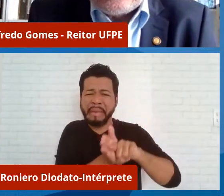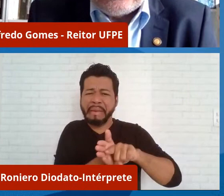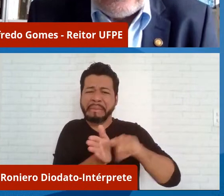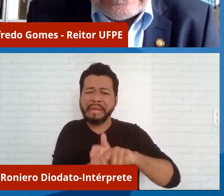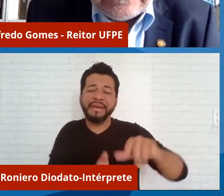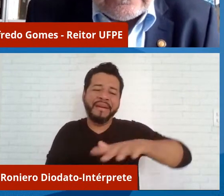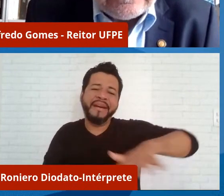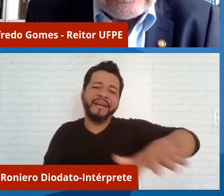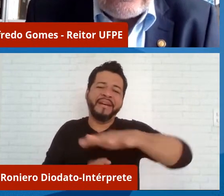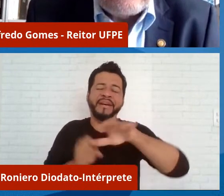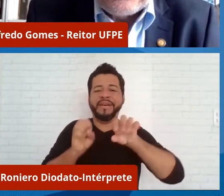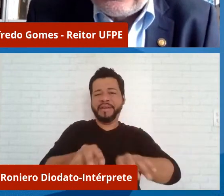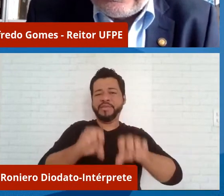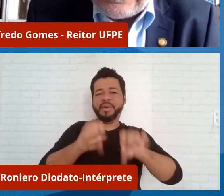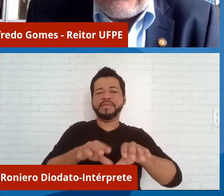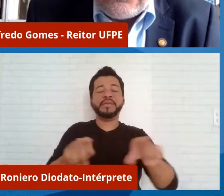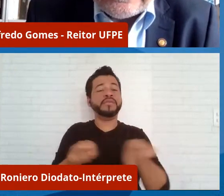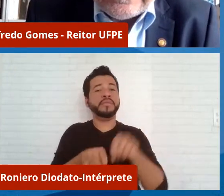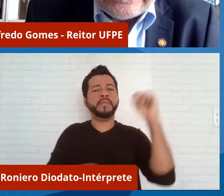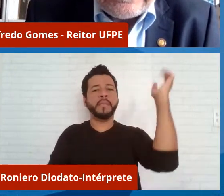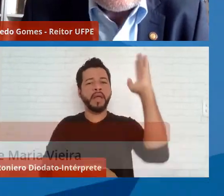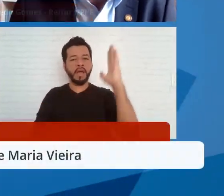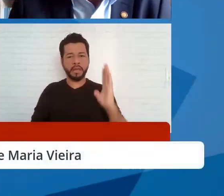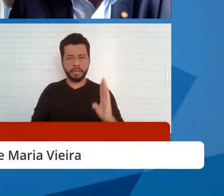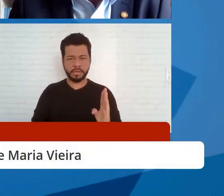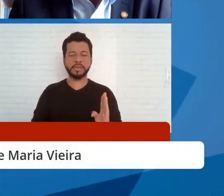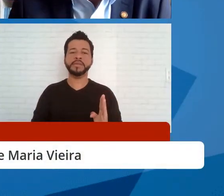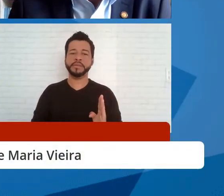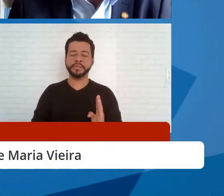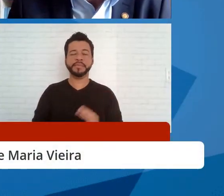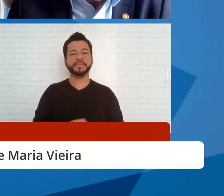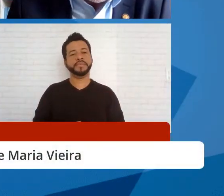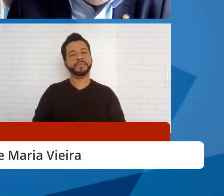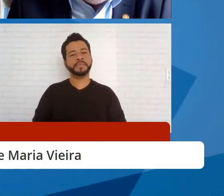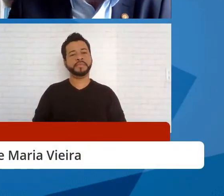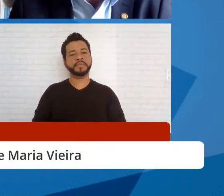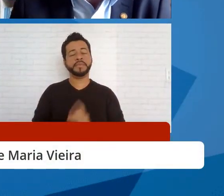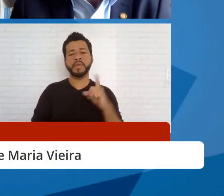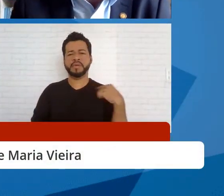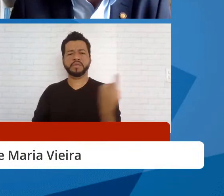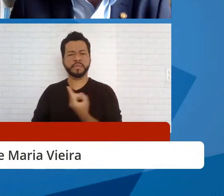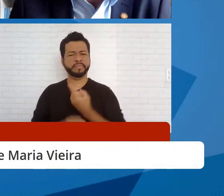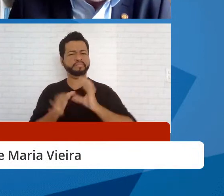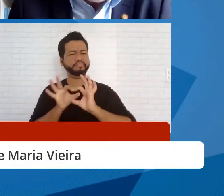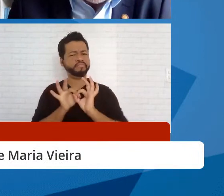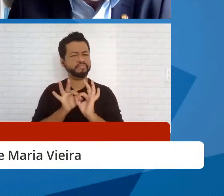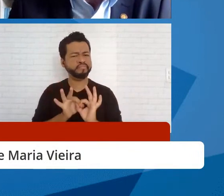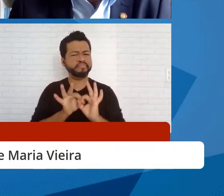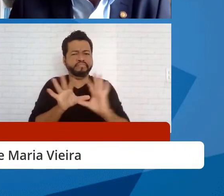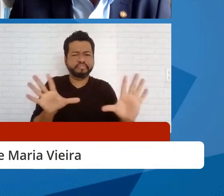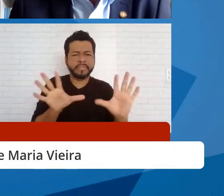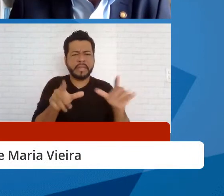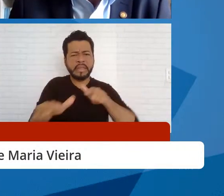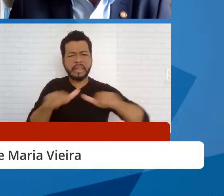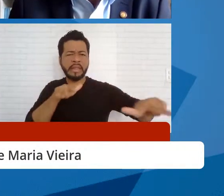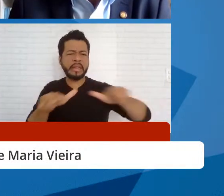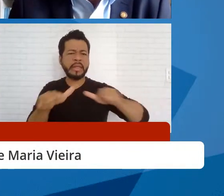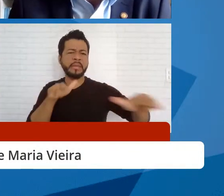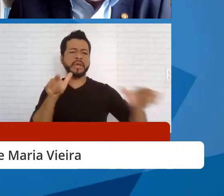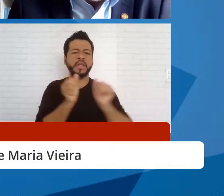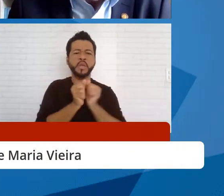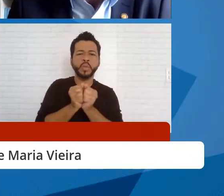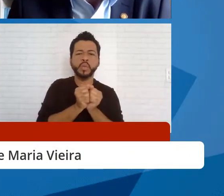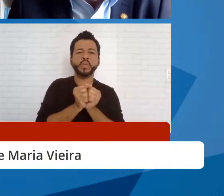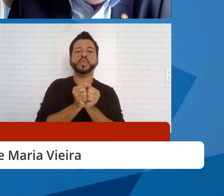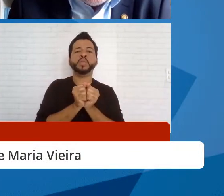educação no Brasil. Então, reforço aqui a nossa disponibilidade para trabalhar conjuntamente e trabalhar